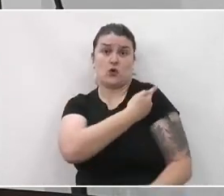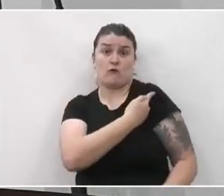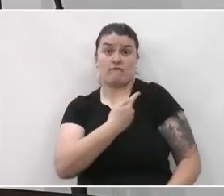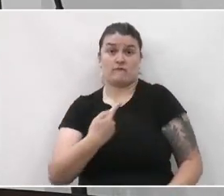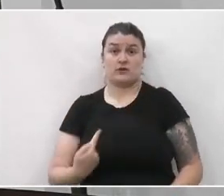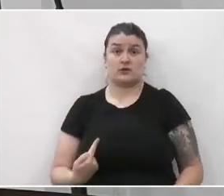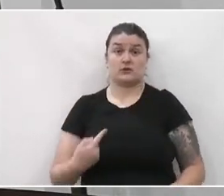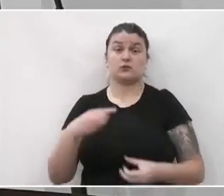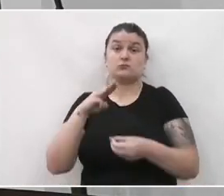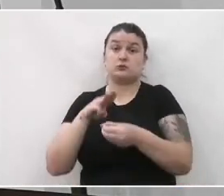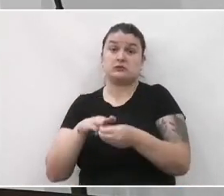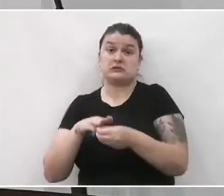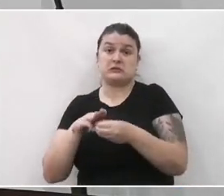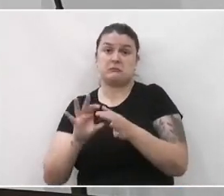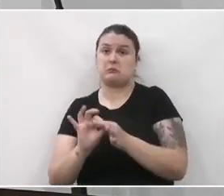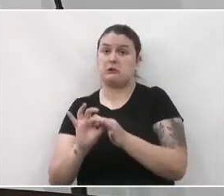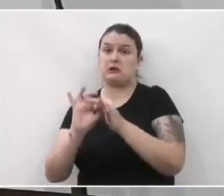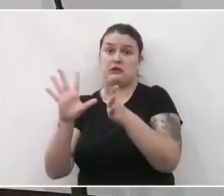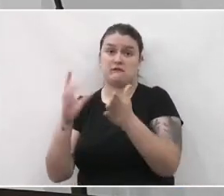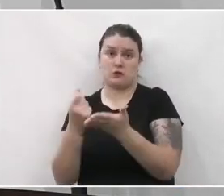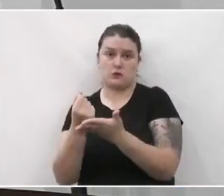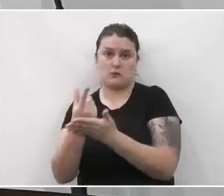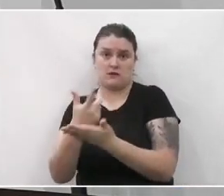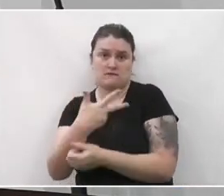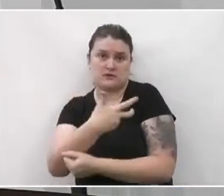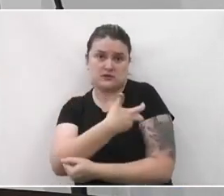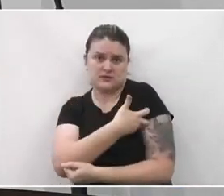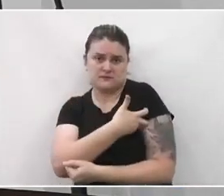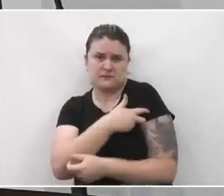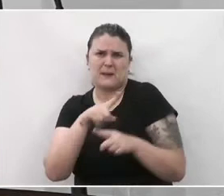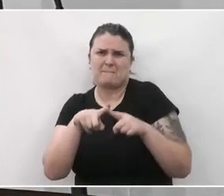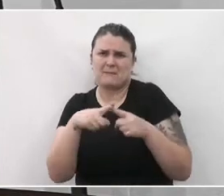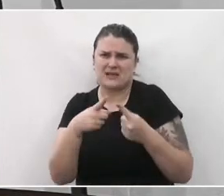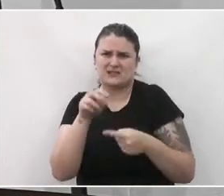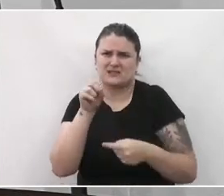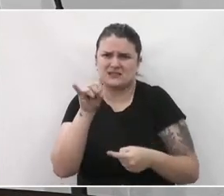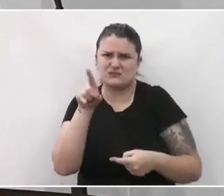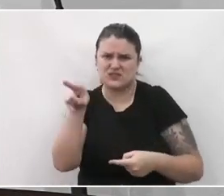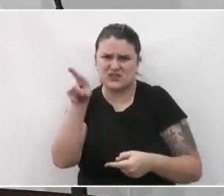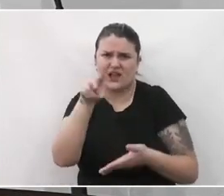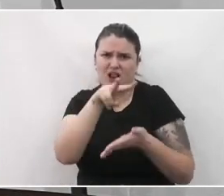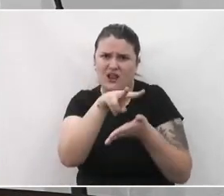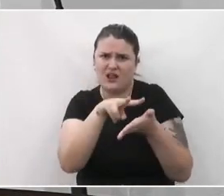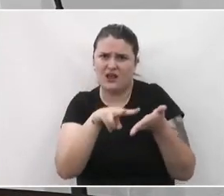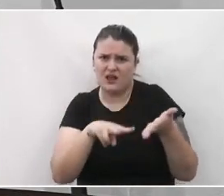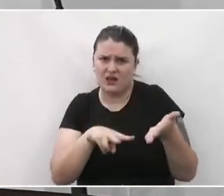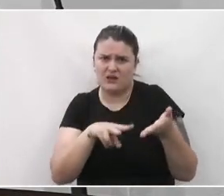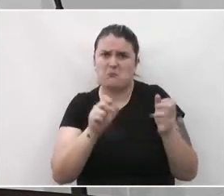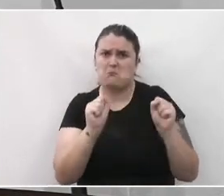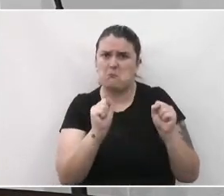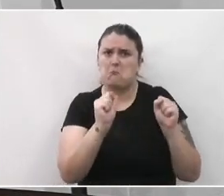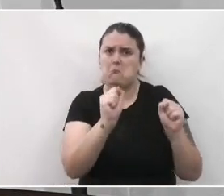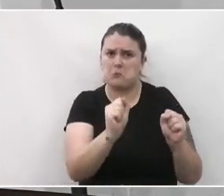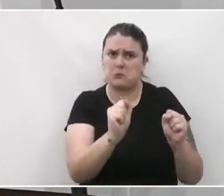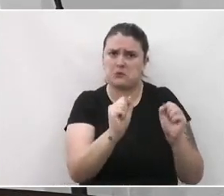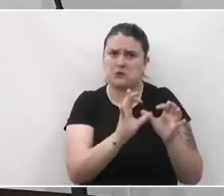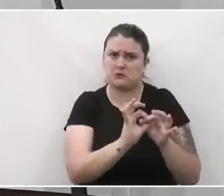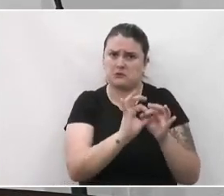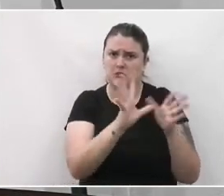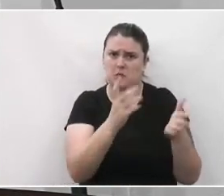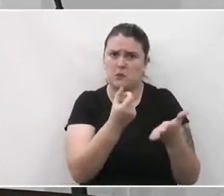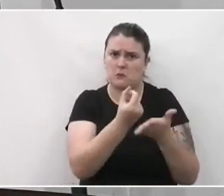pelos municípios, mas, se vocês forem ler essa permissão,